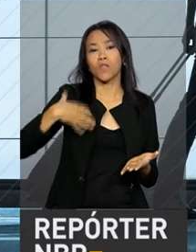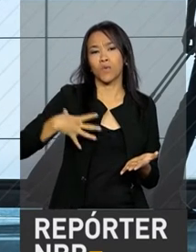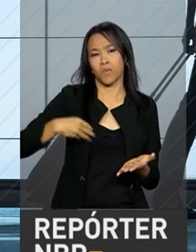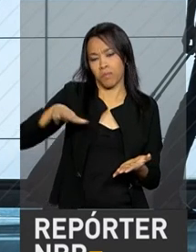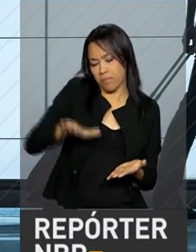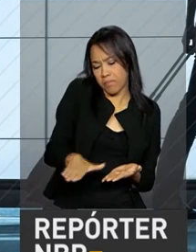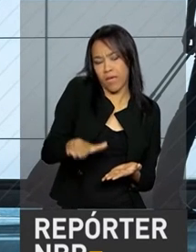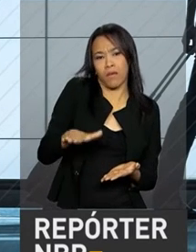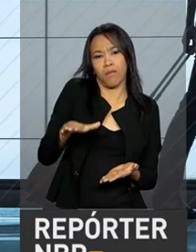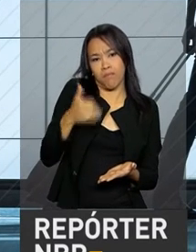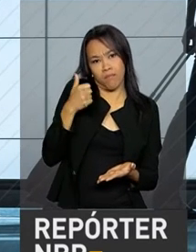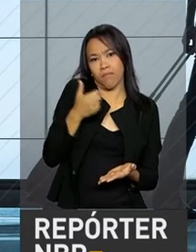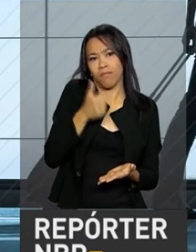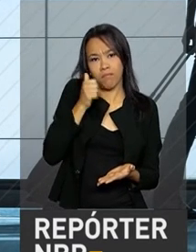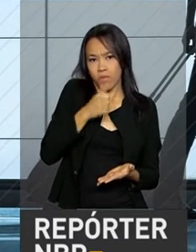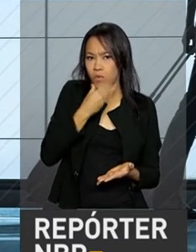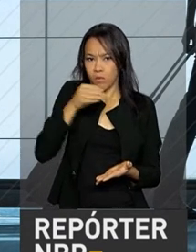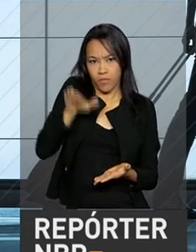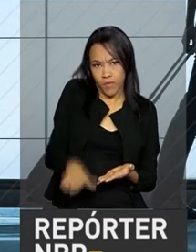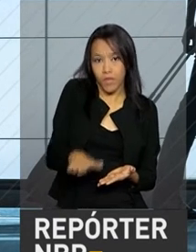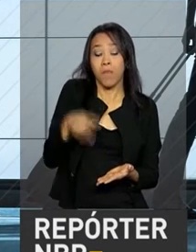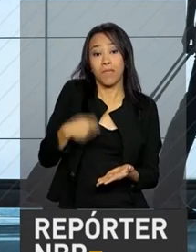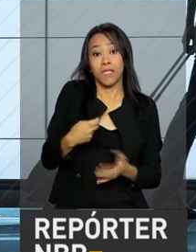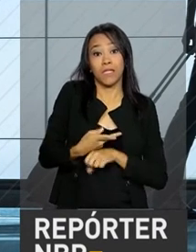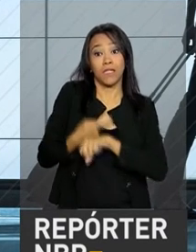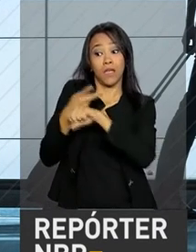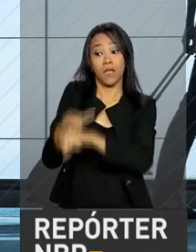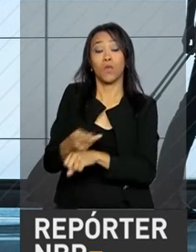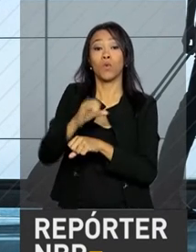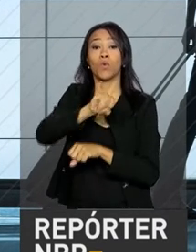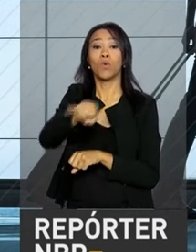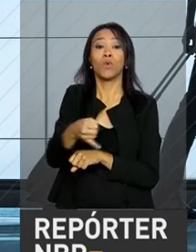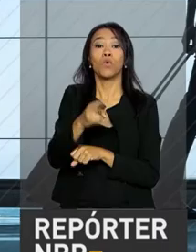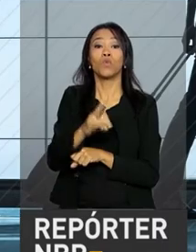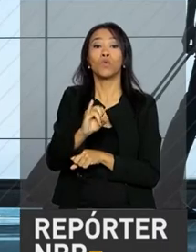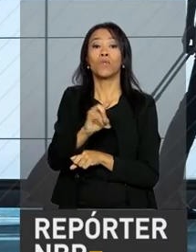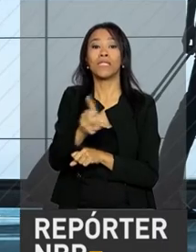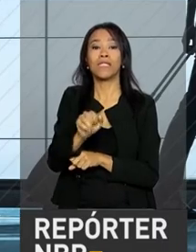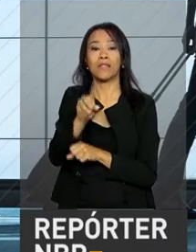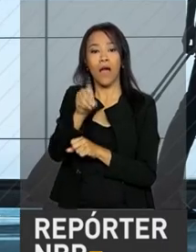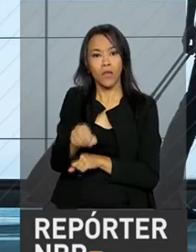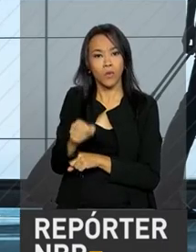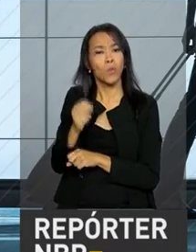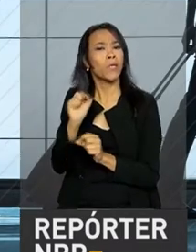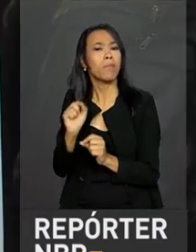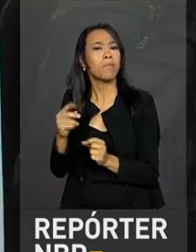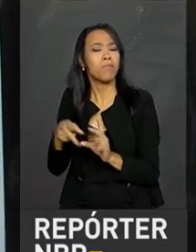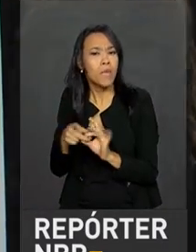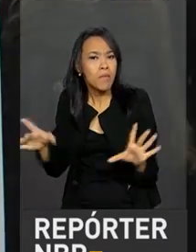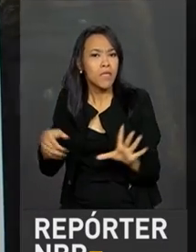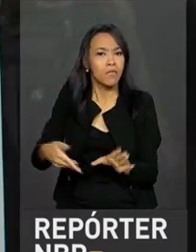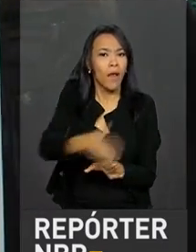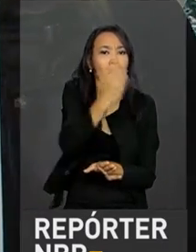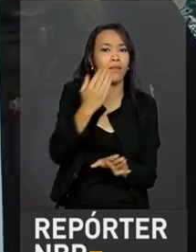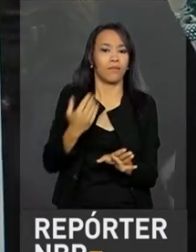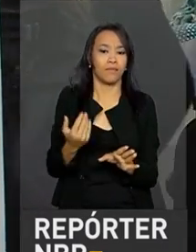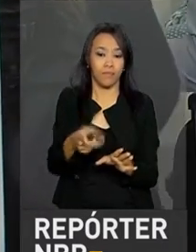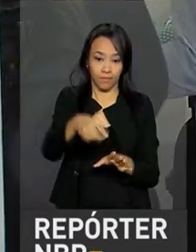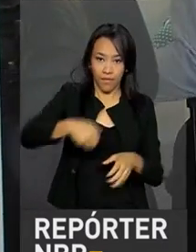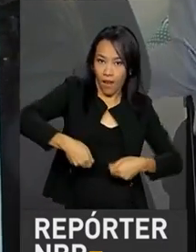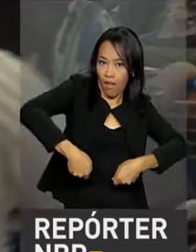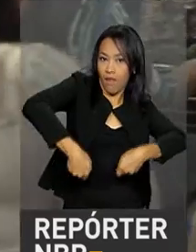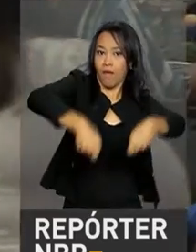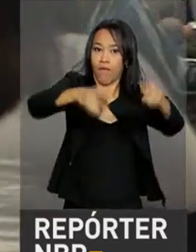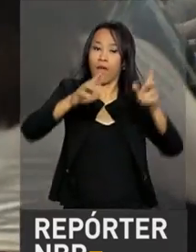é importante verificar no juizado da criança e juventude o que é preciso para autorização da viagem e já tem gente que se preparou